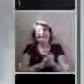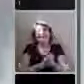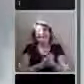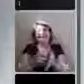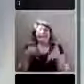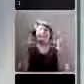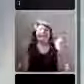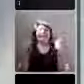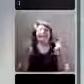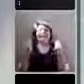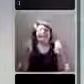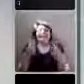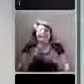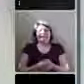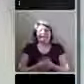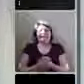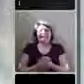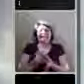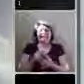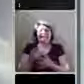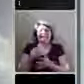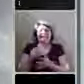Meu Deus, quanta puxada de orelha.